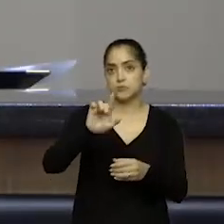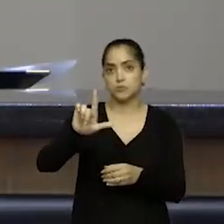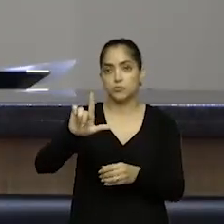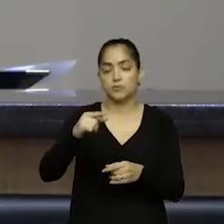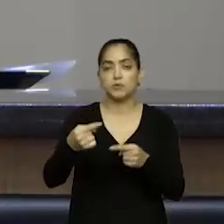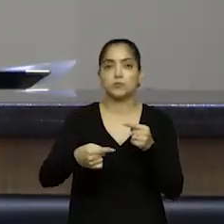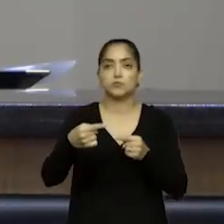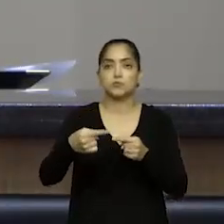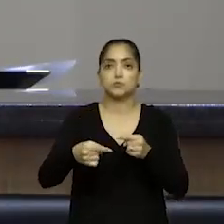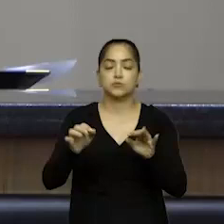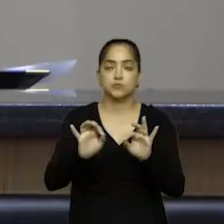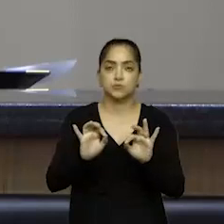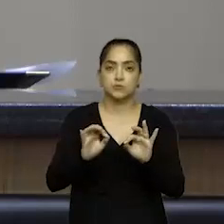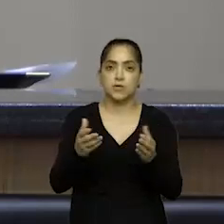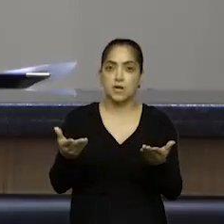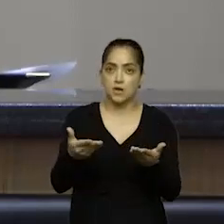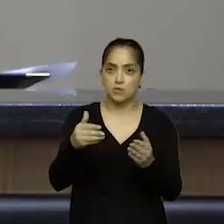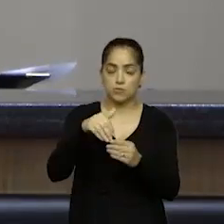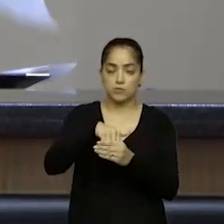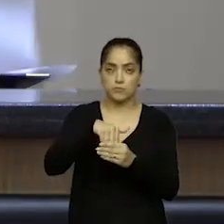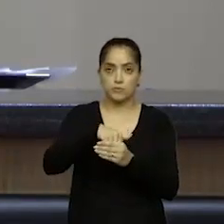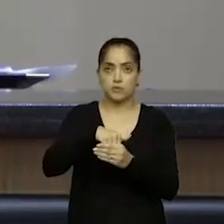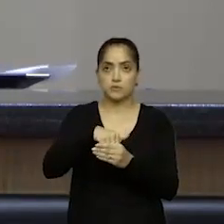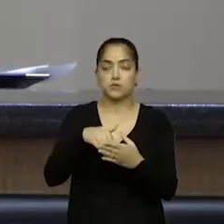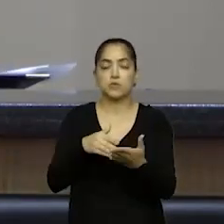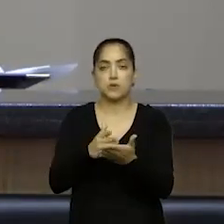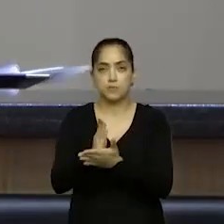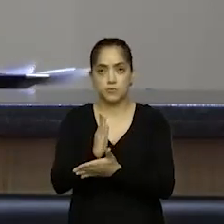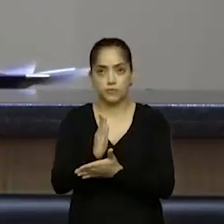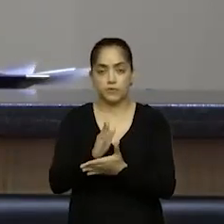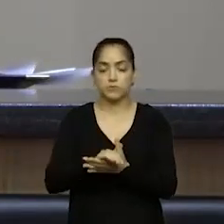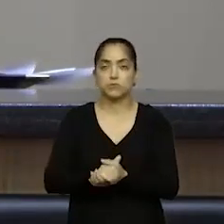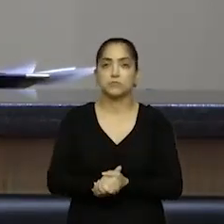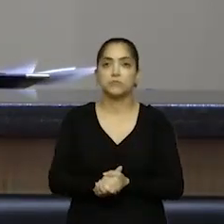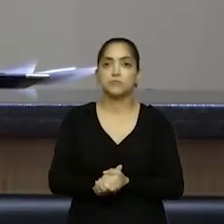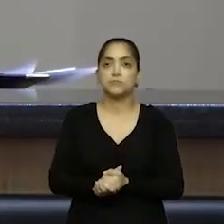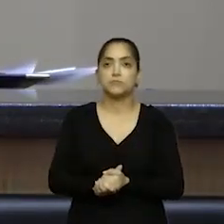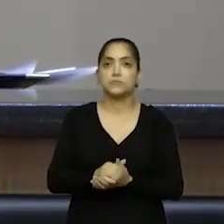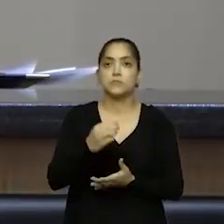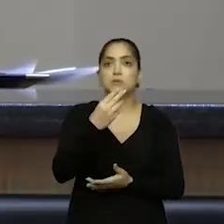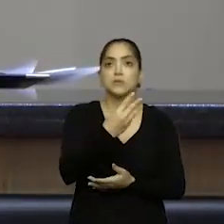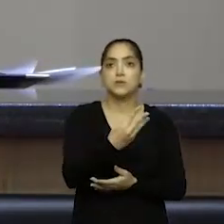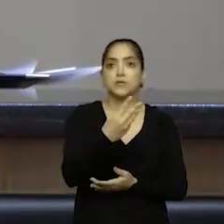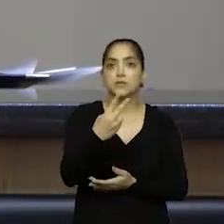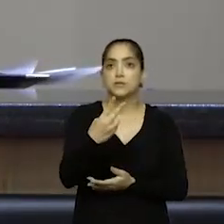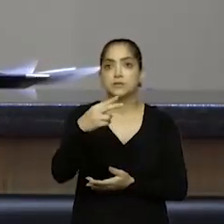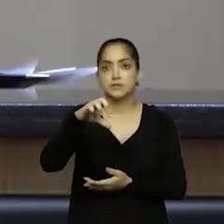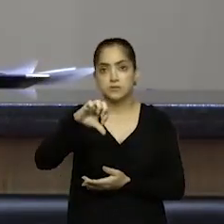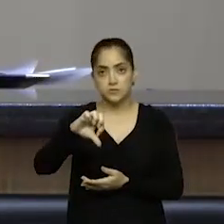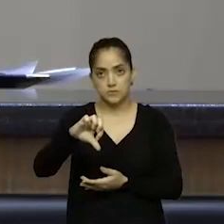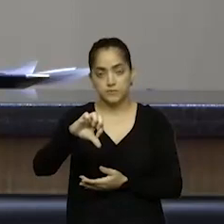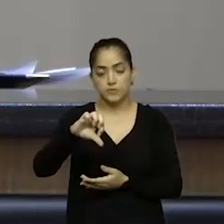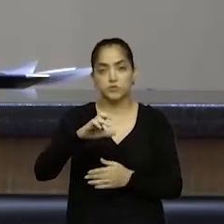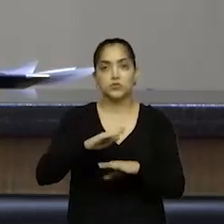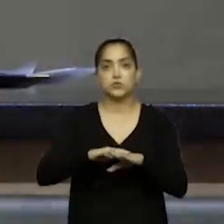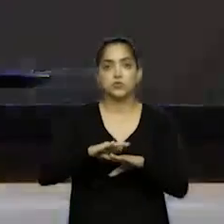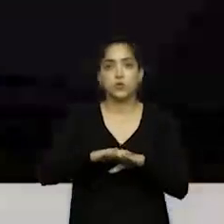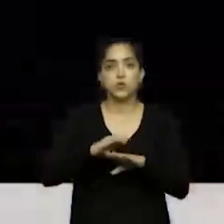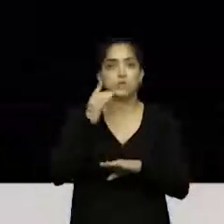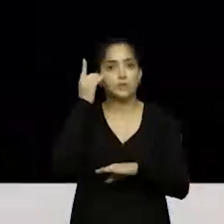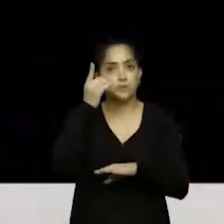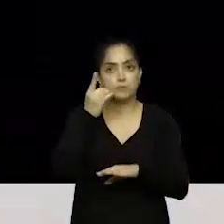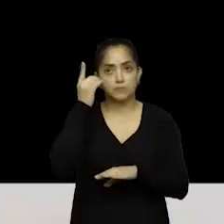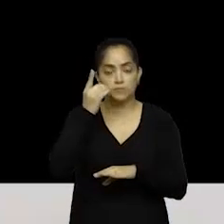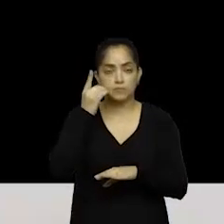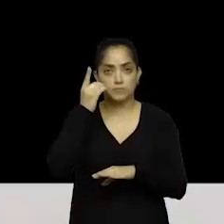discussão, não havendo quem queira discutir, em votação, está aprovado. Moção 329, autor